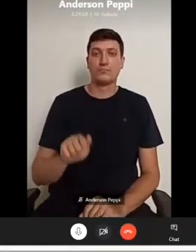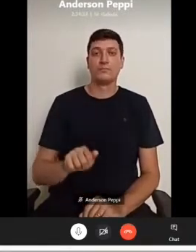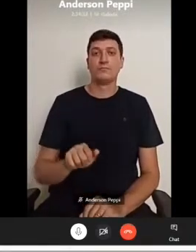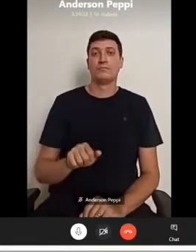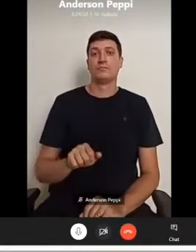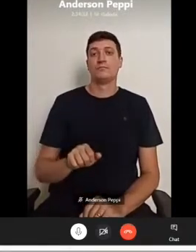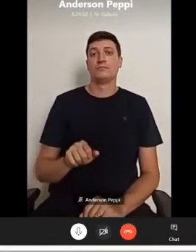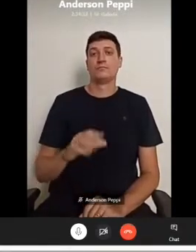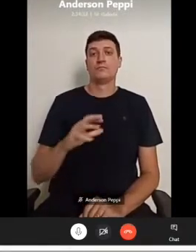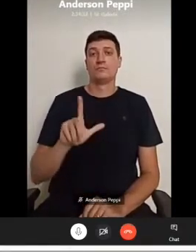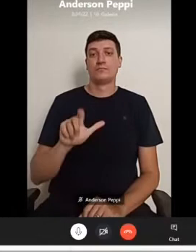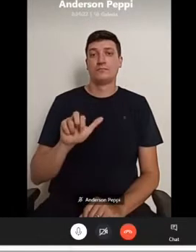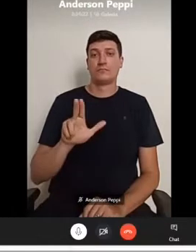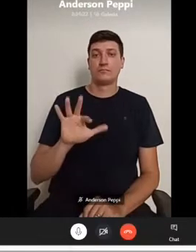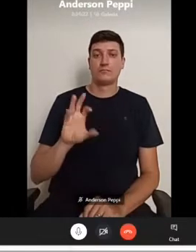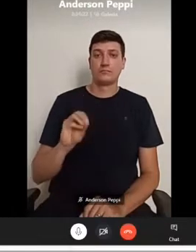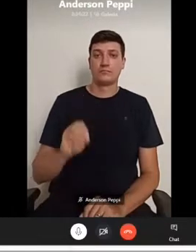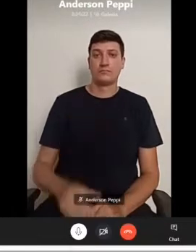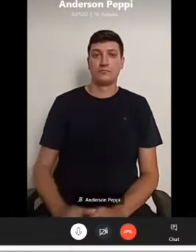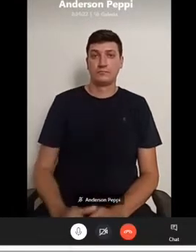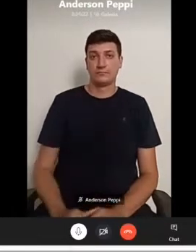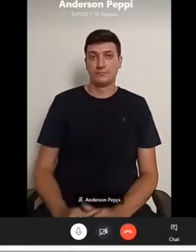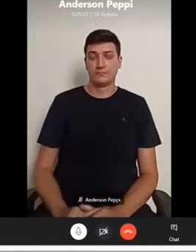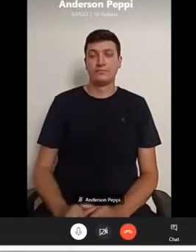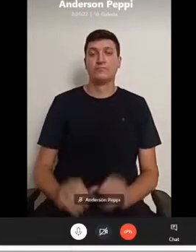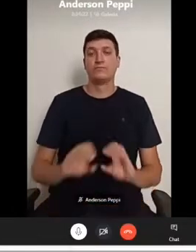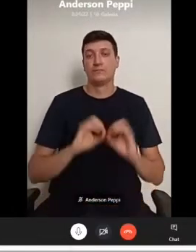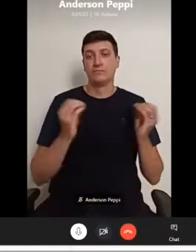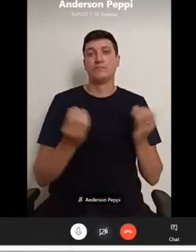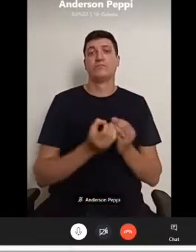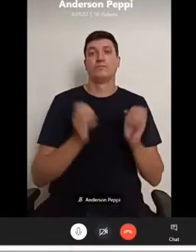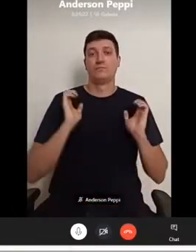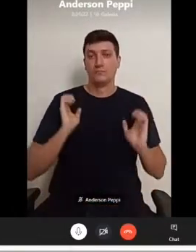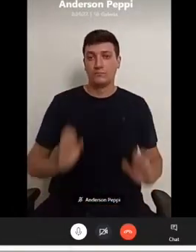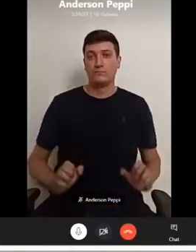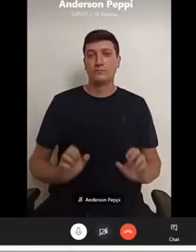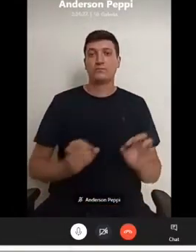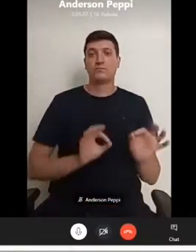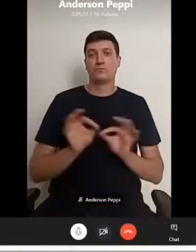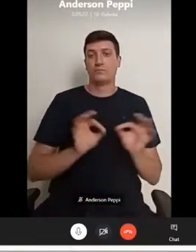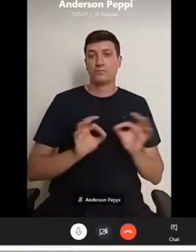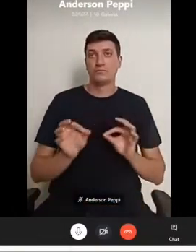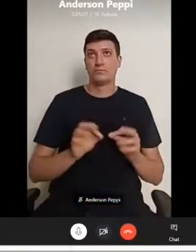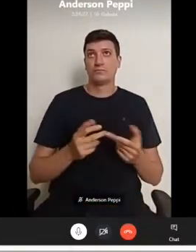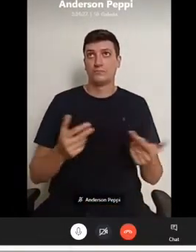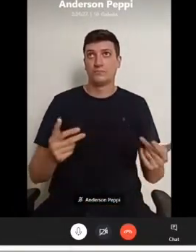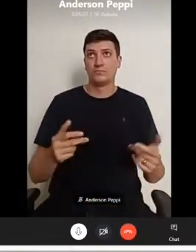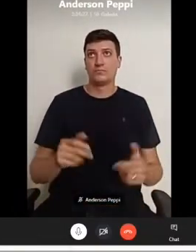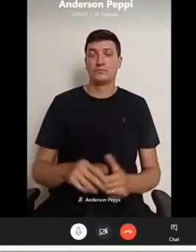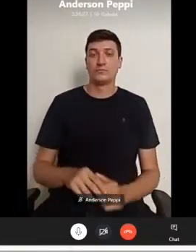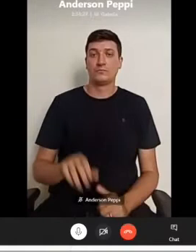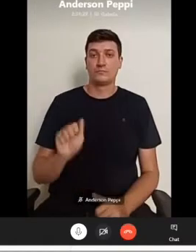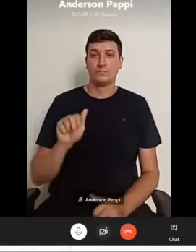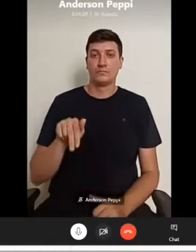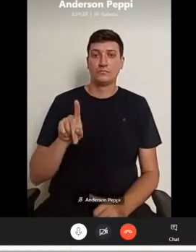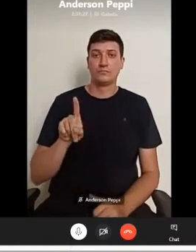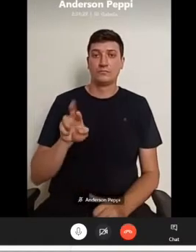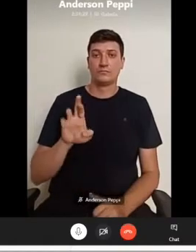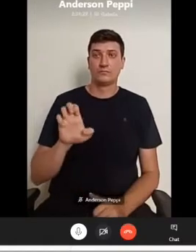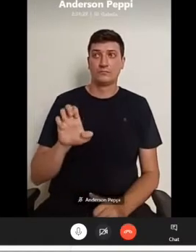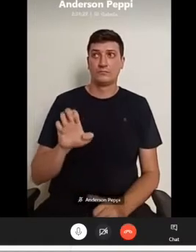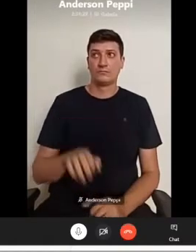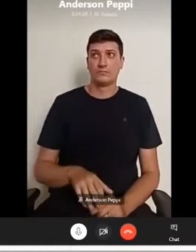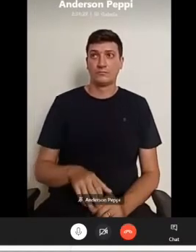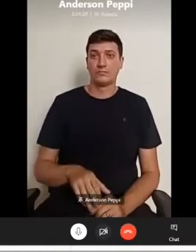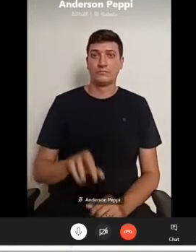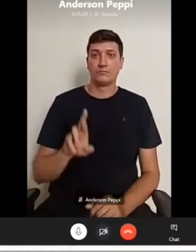Silva. Comissão de Ética, Decoro Parlamentar e Disciplina. André Rogério Barbosa, Roseli Antunes da Silva